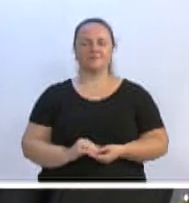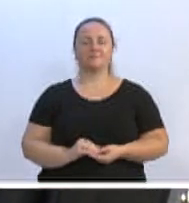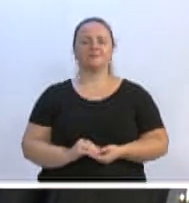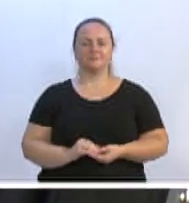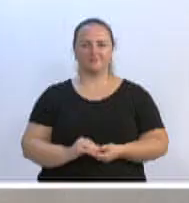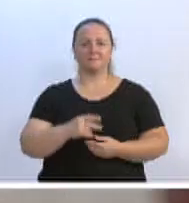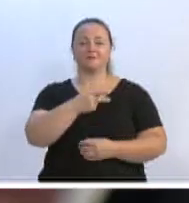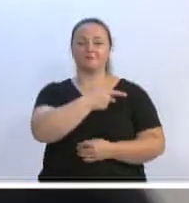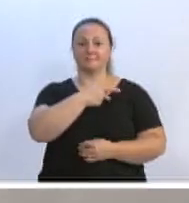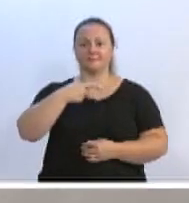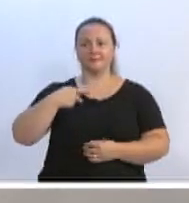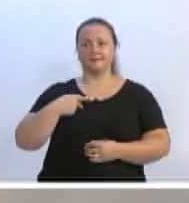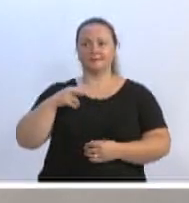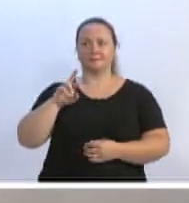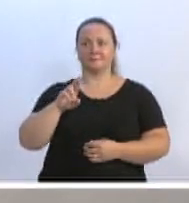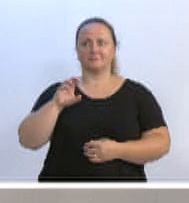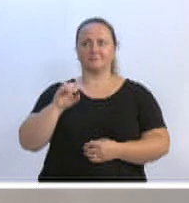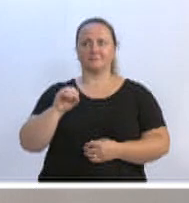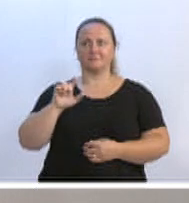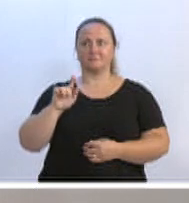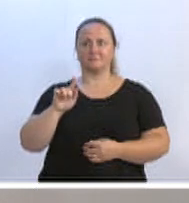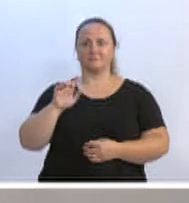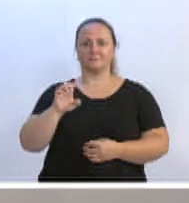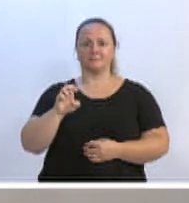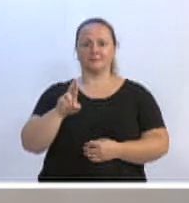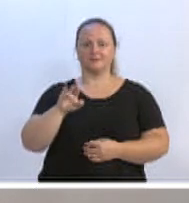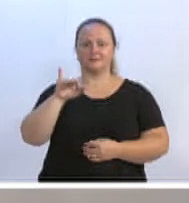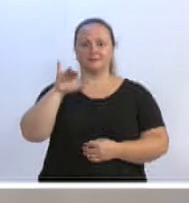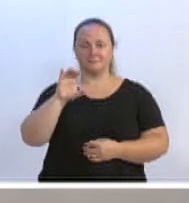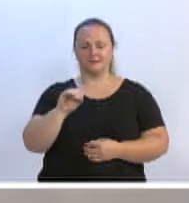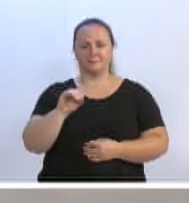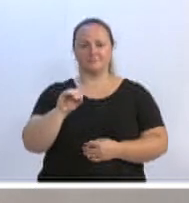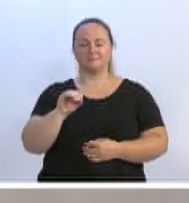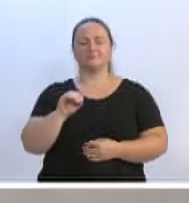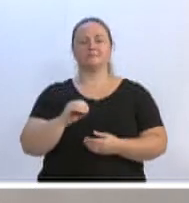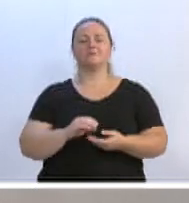Pastor Rogério Correia, de Itapema.